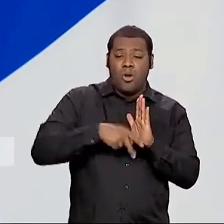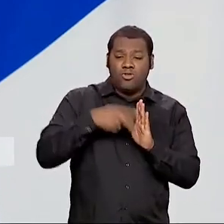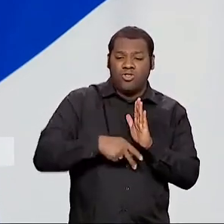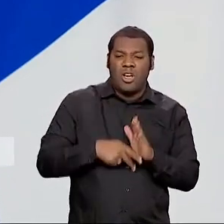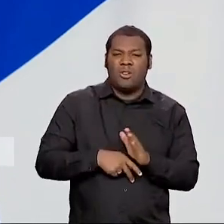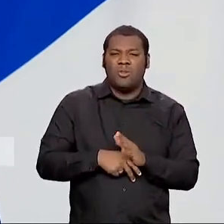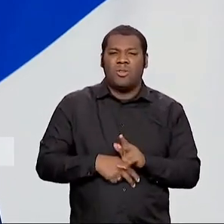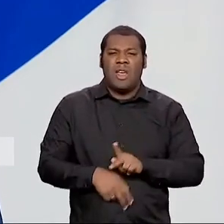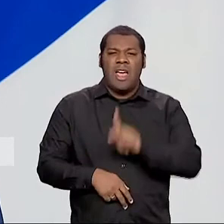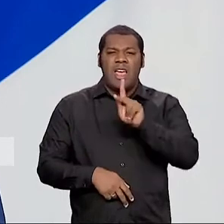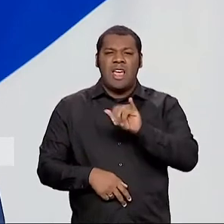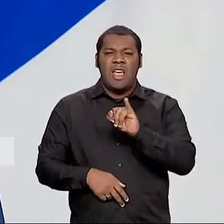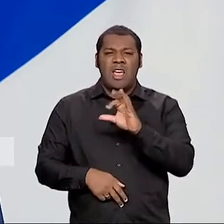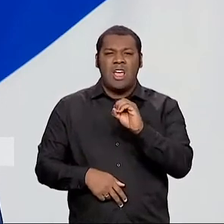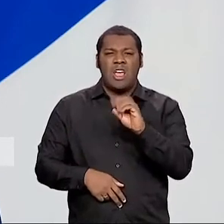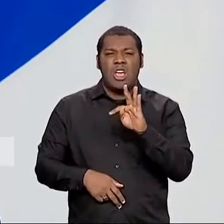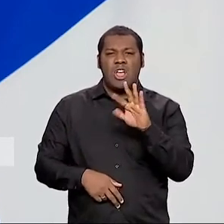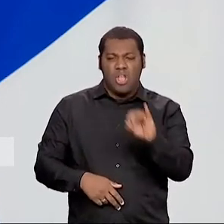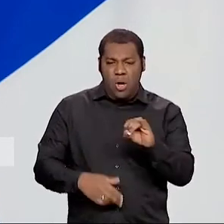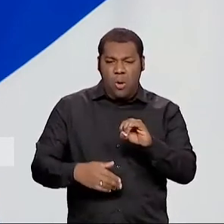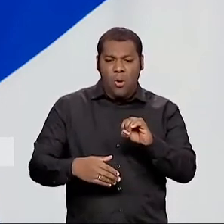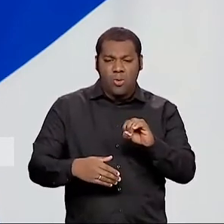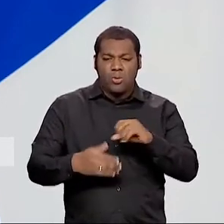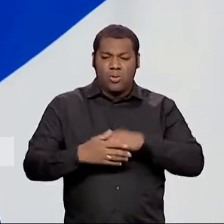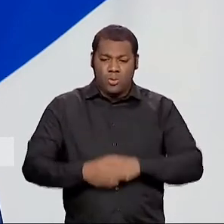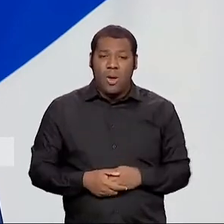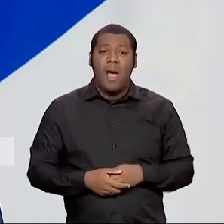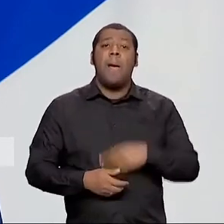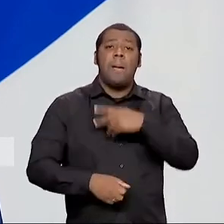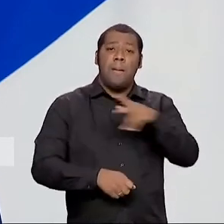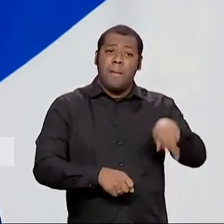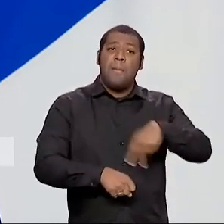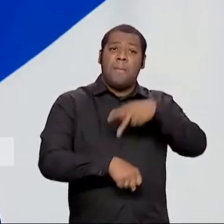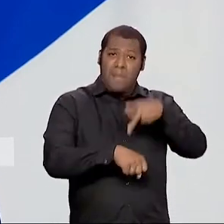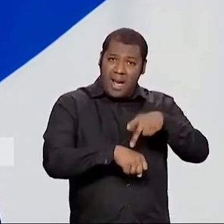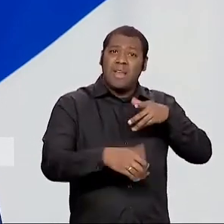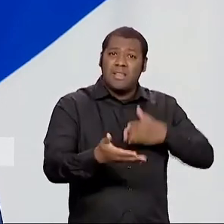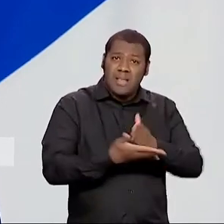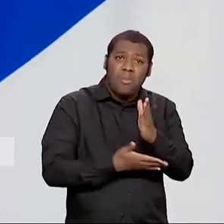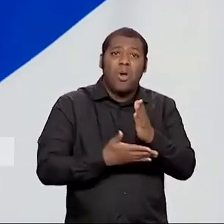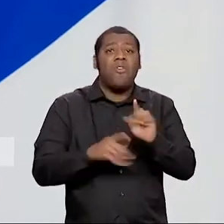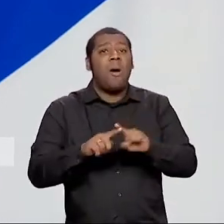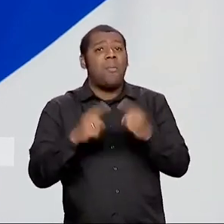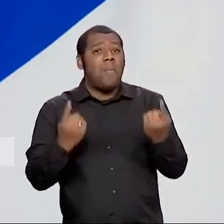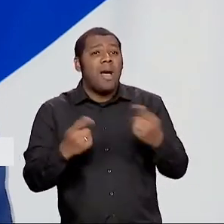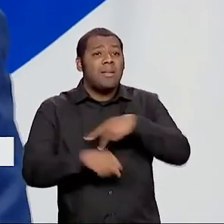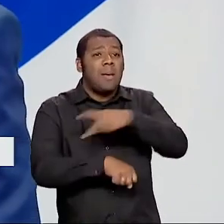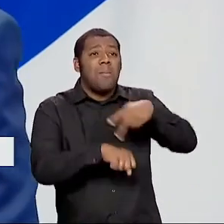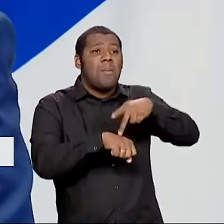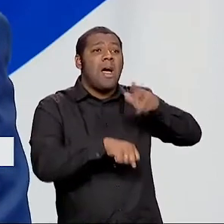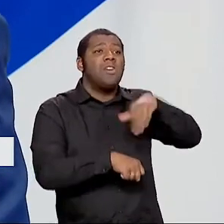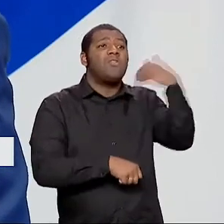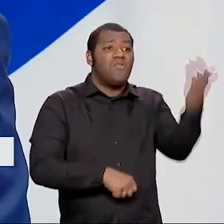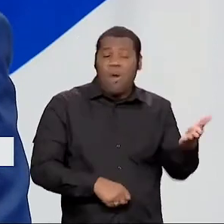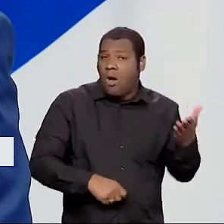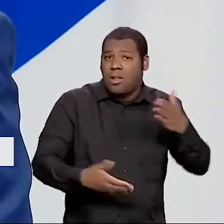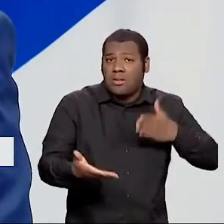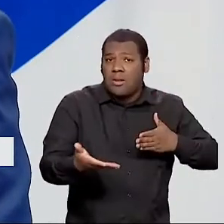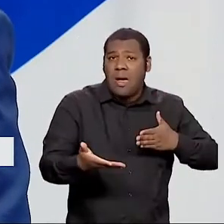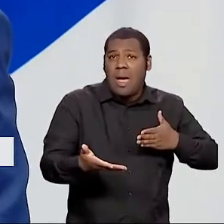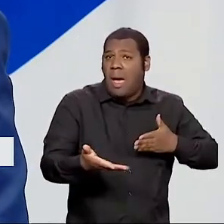pegar Copenhague, onde foi sugerido 2.100 bilhões de dólares, que foi em